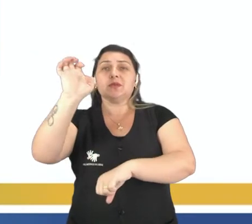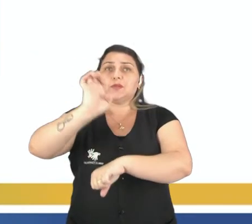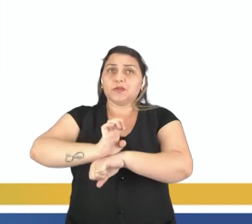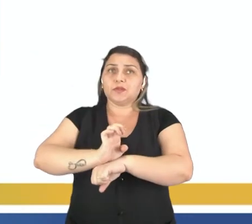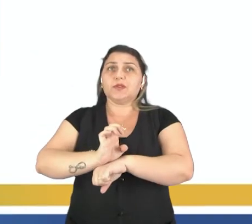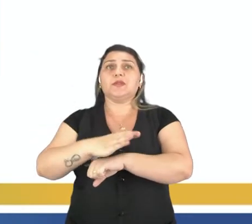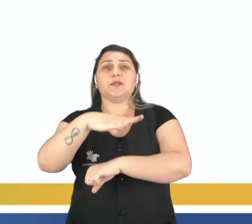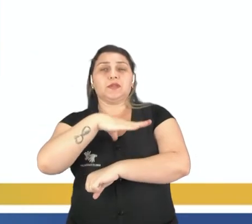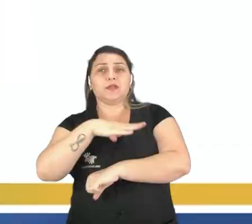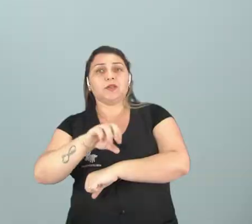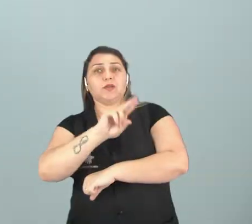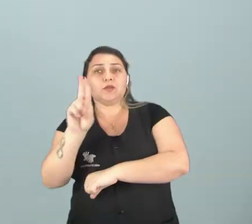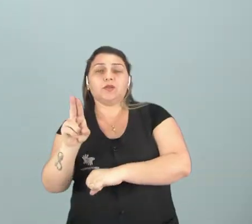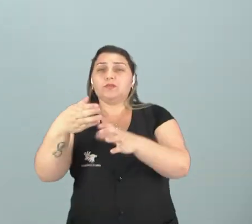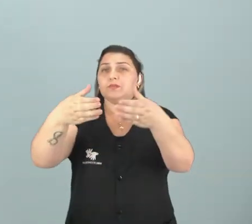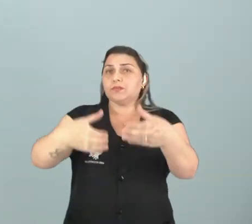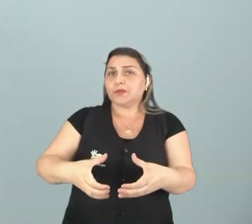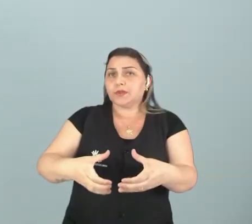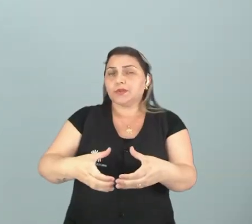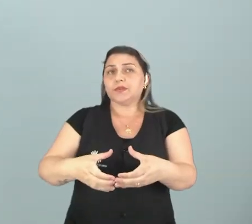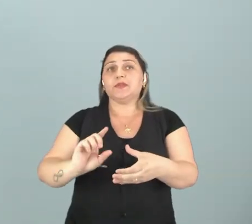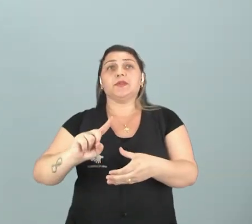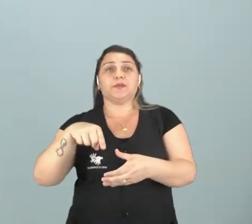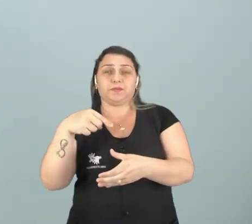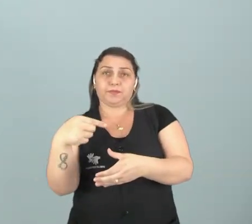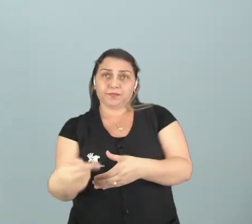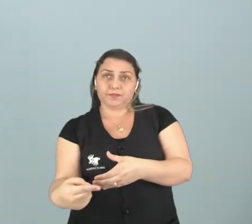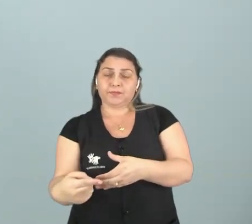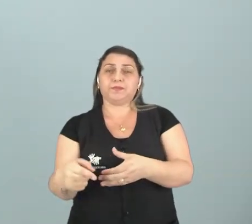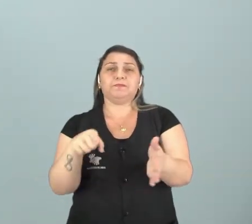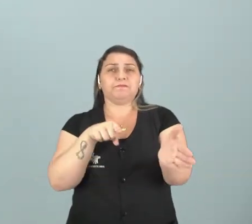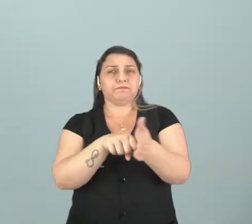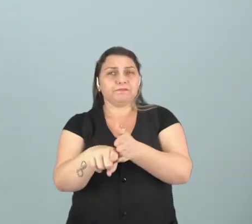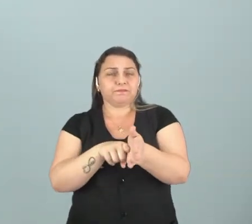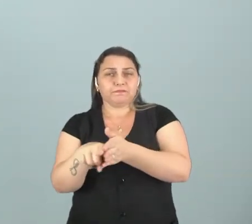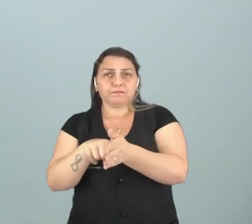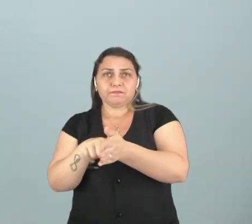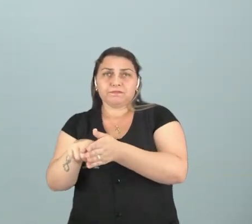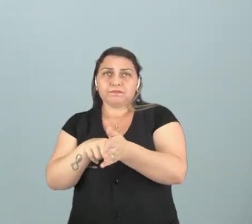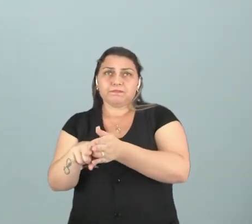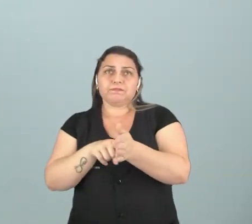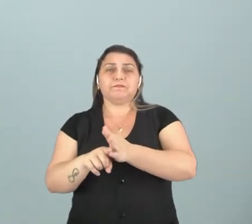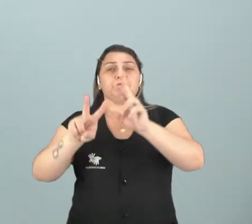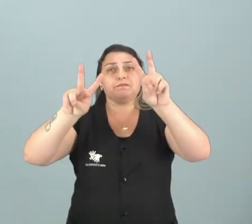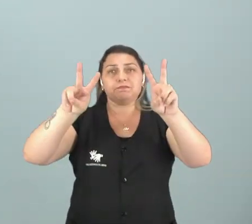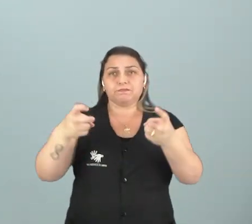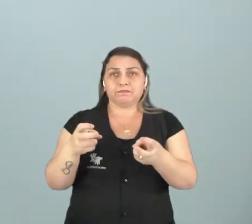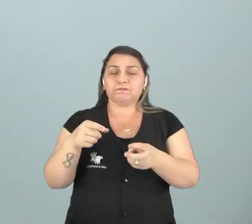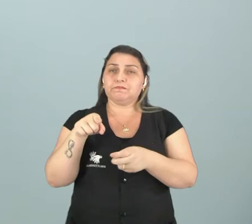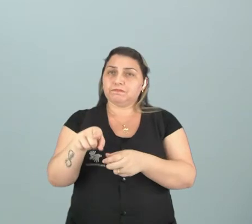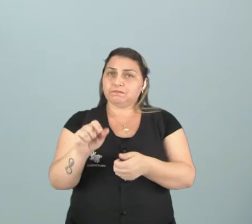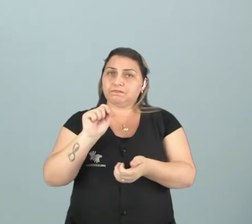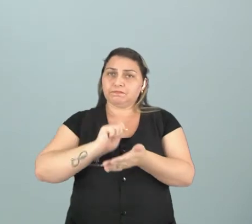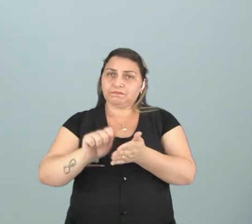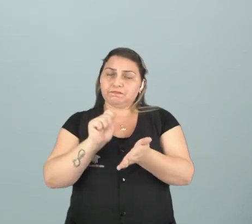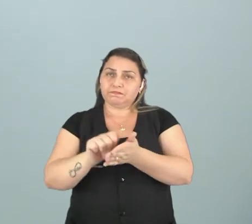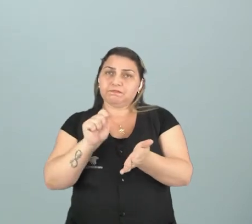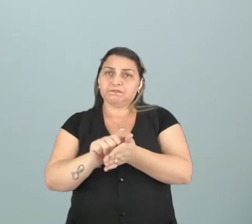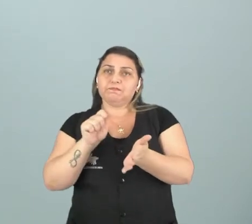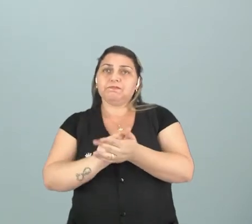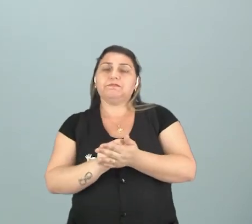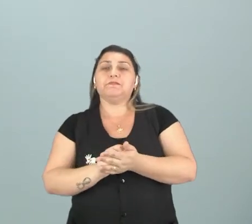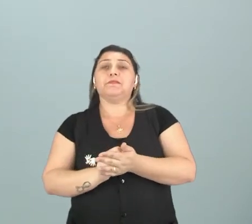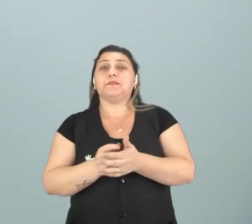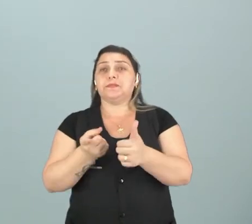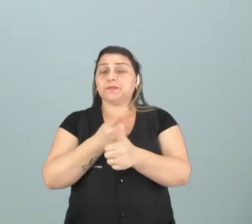estado, cidade ou bairro. Após pesquisar sobre o tema para você poder escrever,